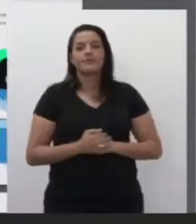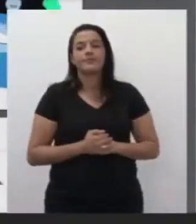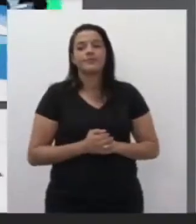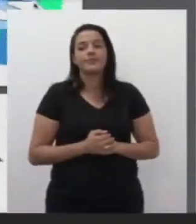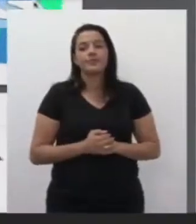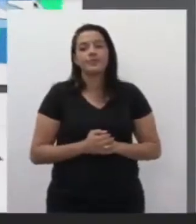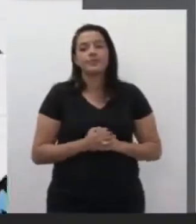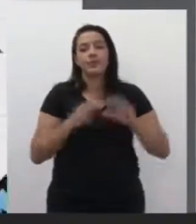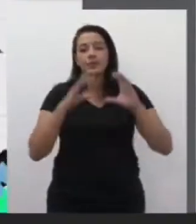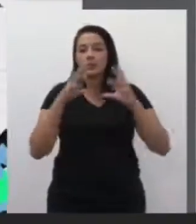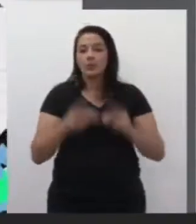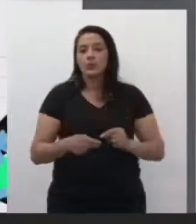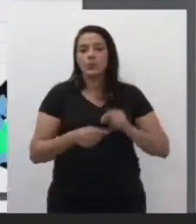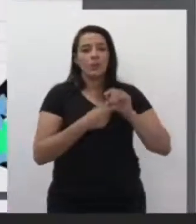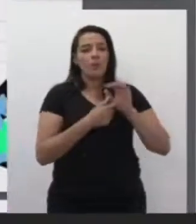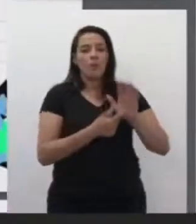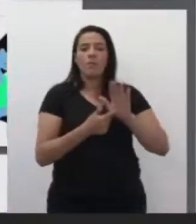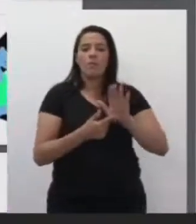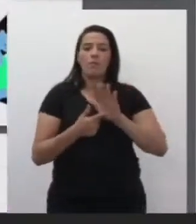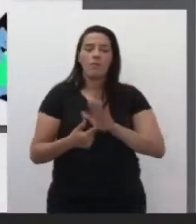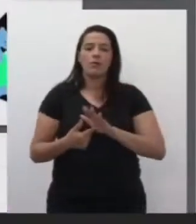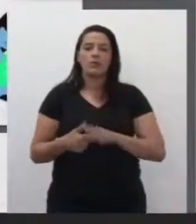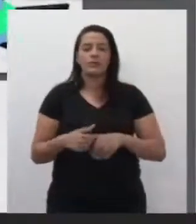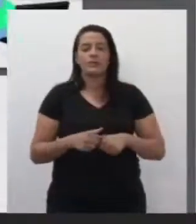que a plataforma tem para oferecer, tá?